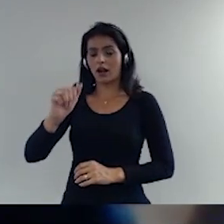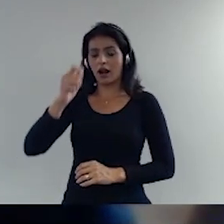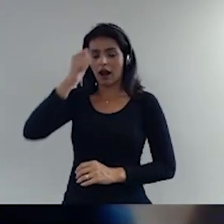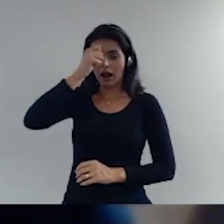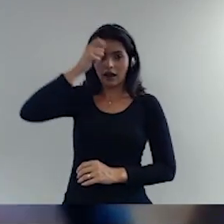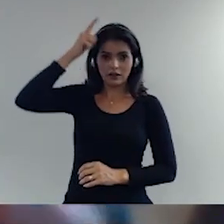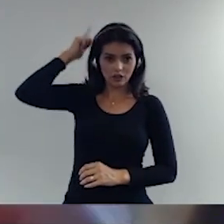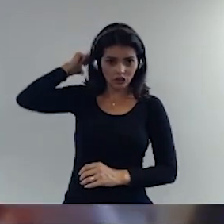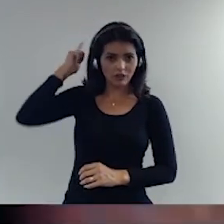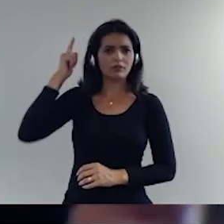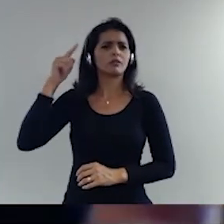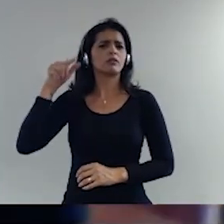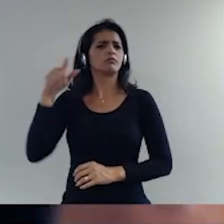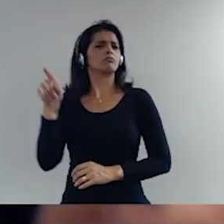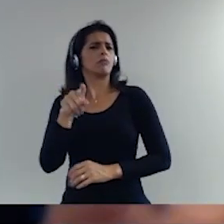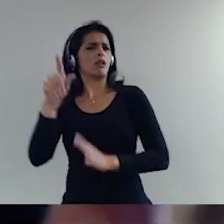muito